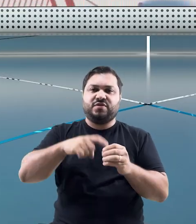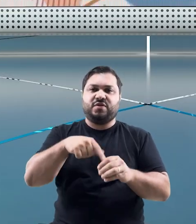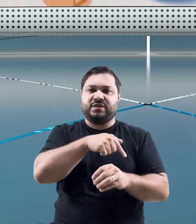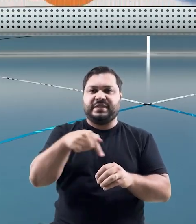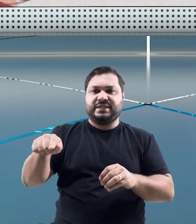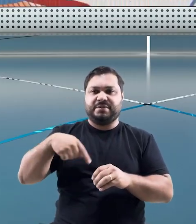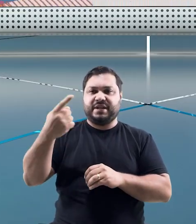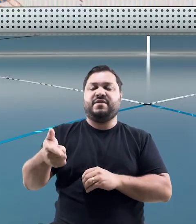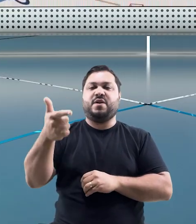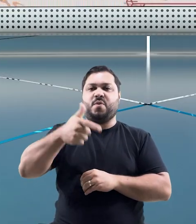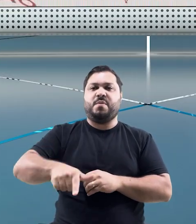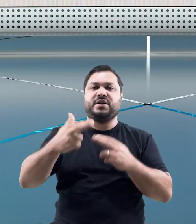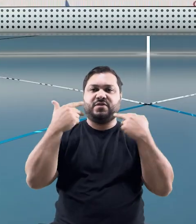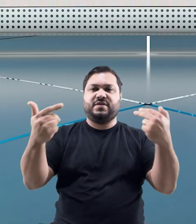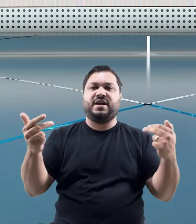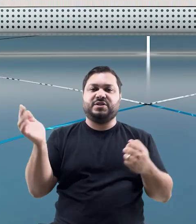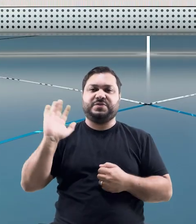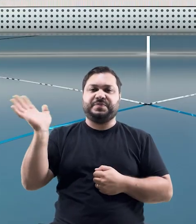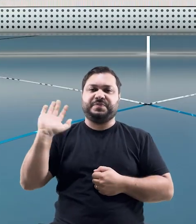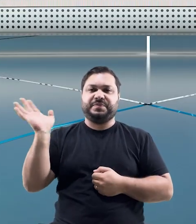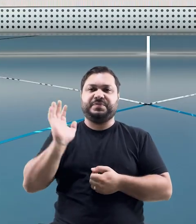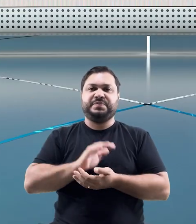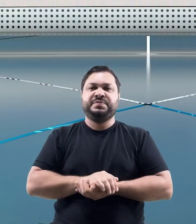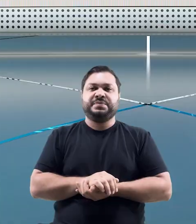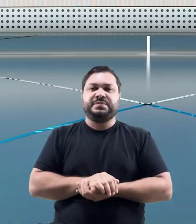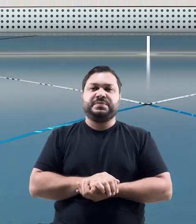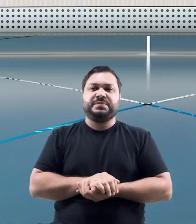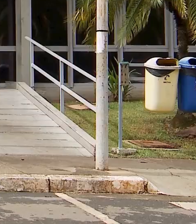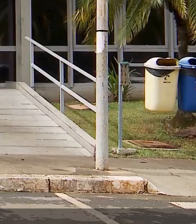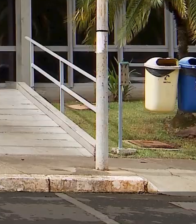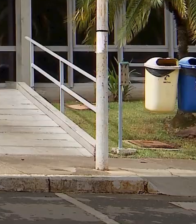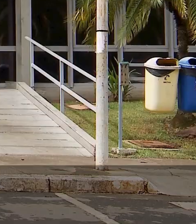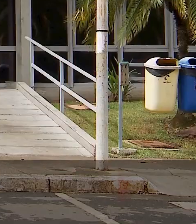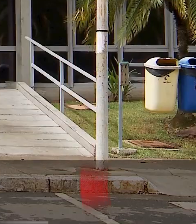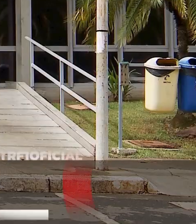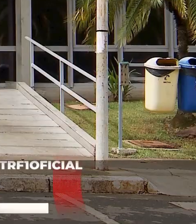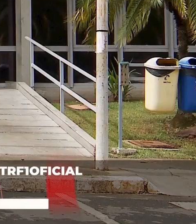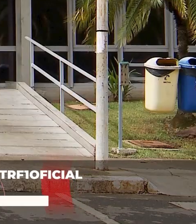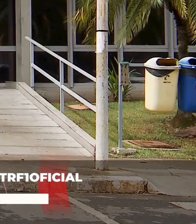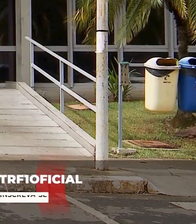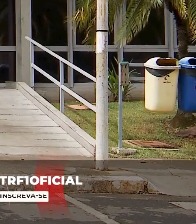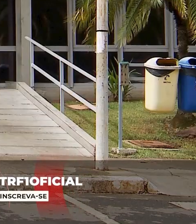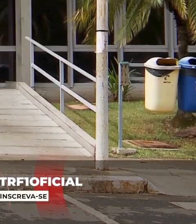gente volta semana que vem com mais novidades. Tchau!